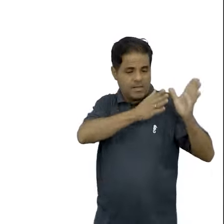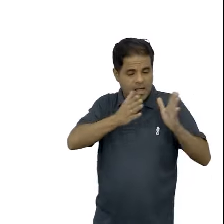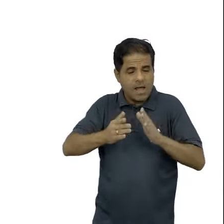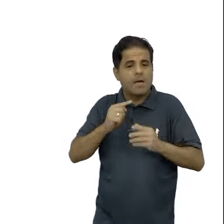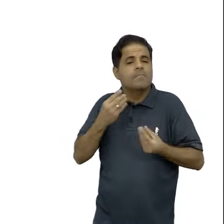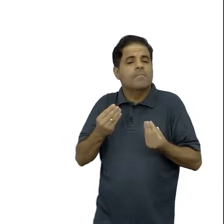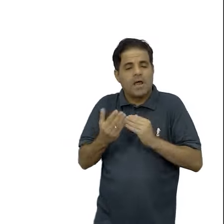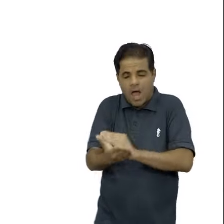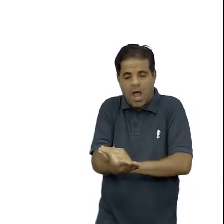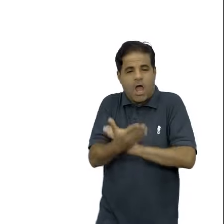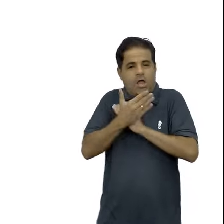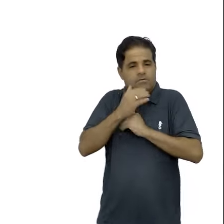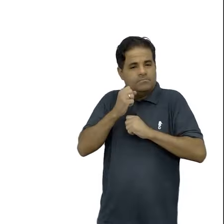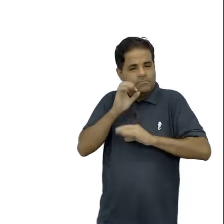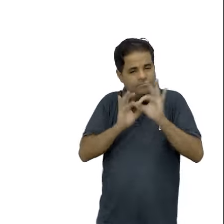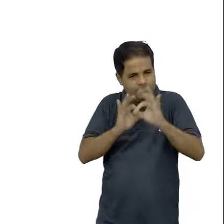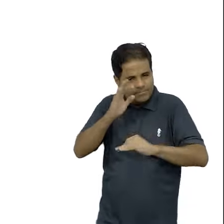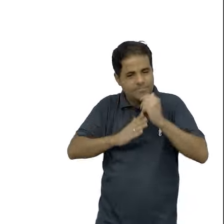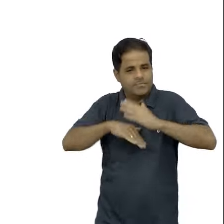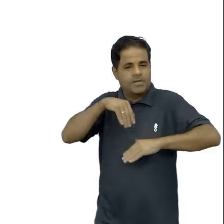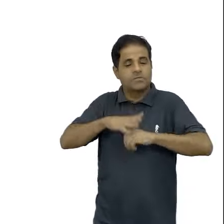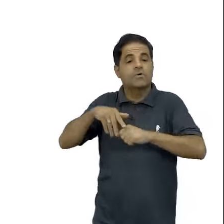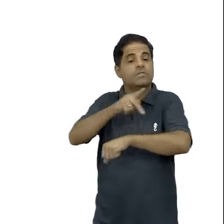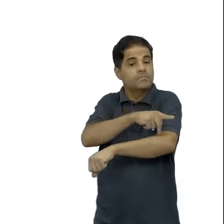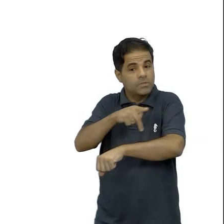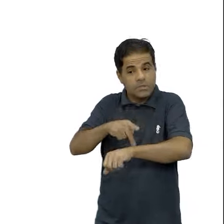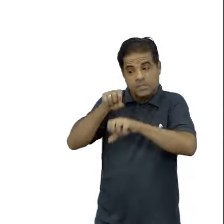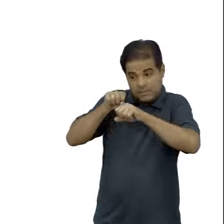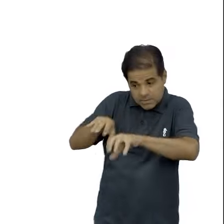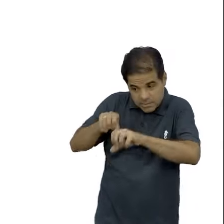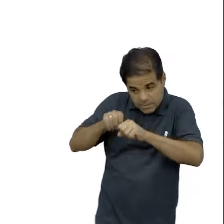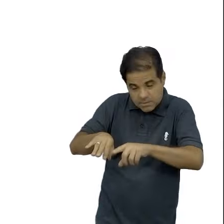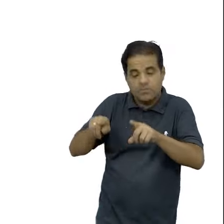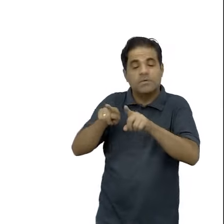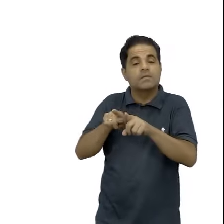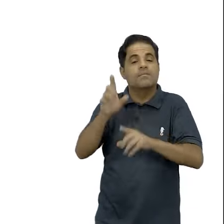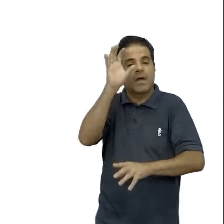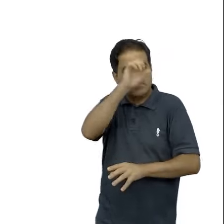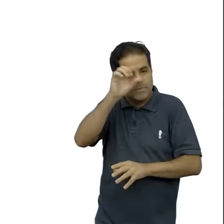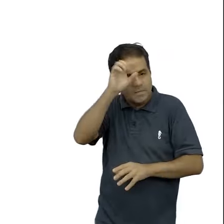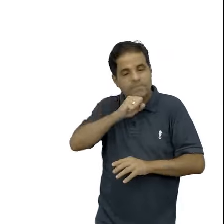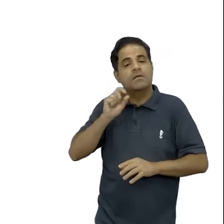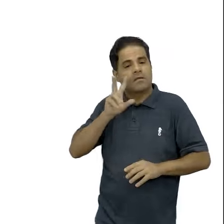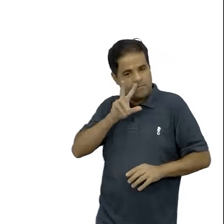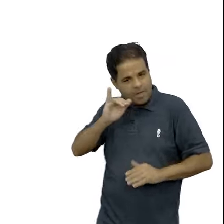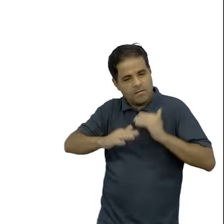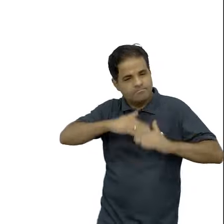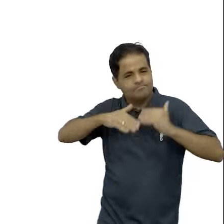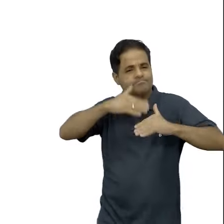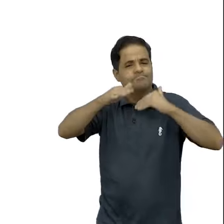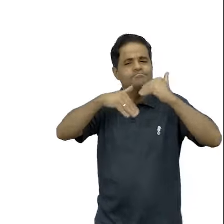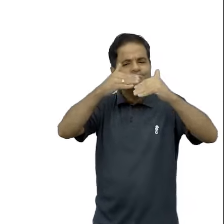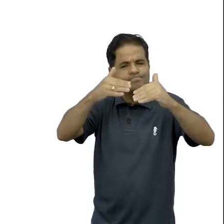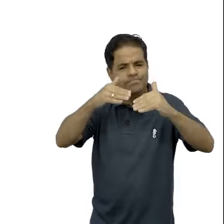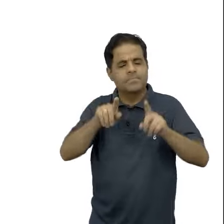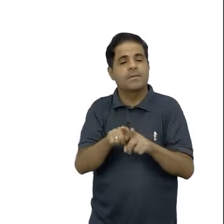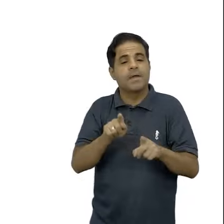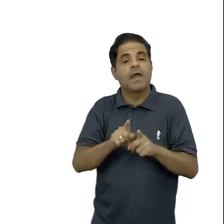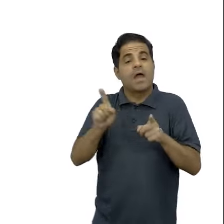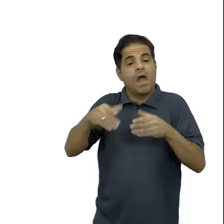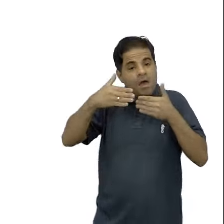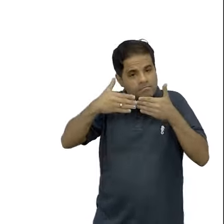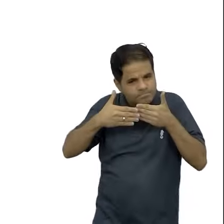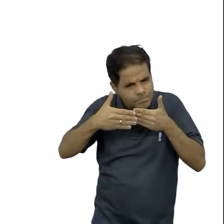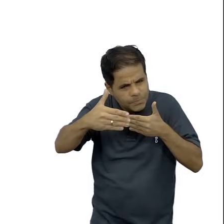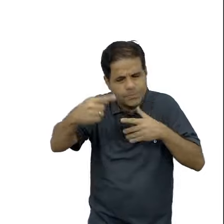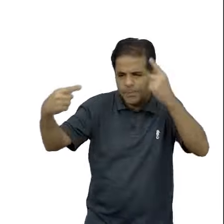a costurar as ações pedagógicas de ensino e de aprendizagem que serão desenvolvidas. A partir